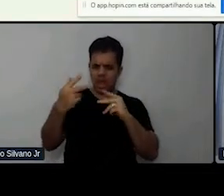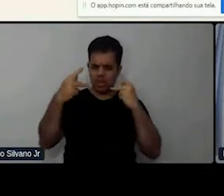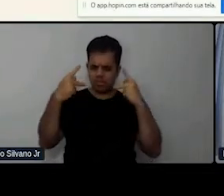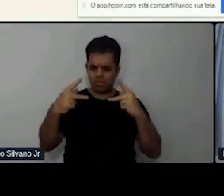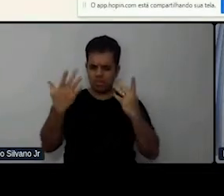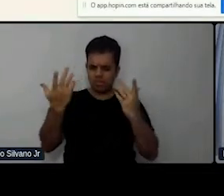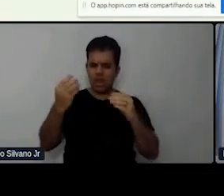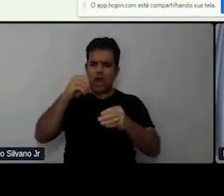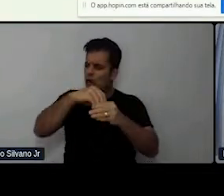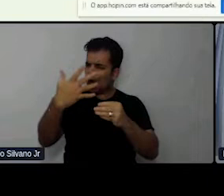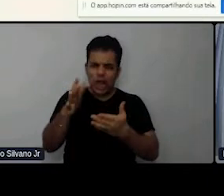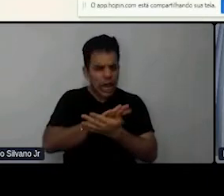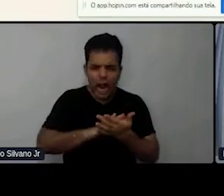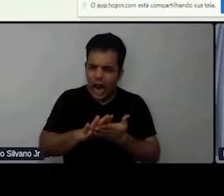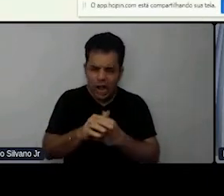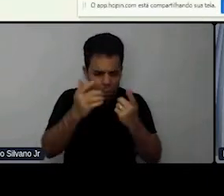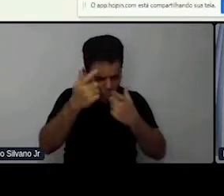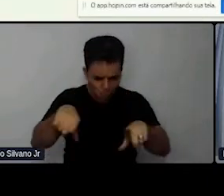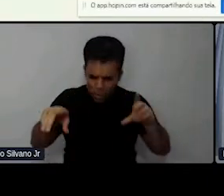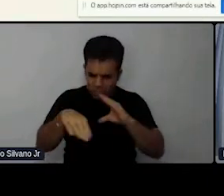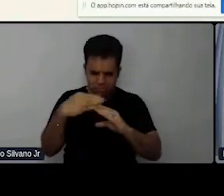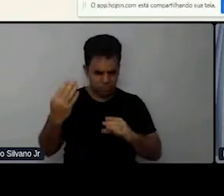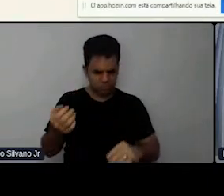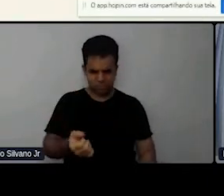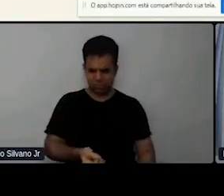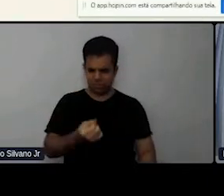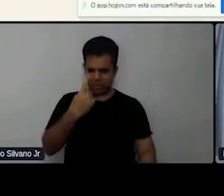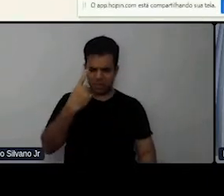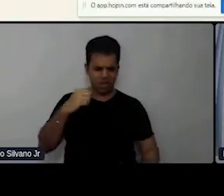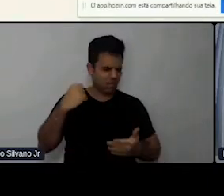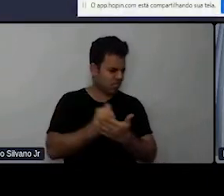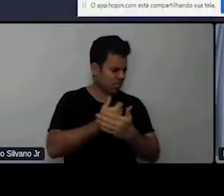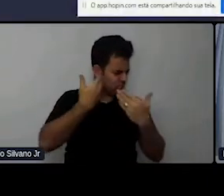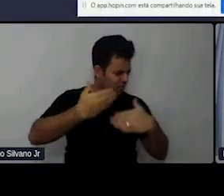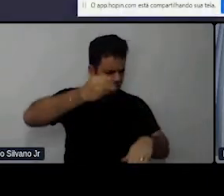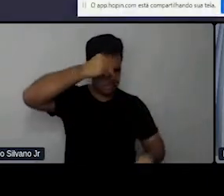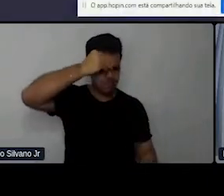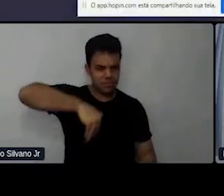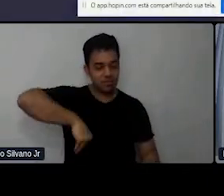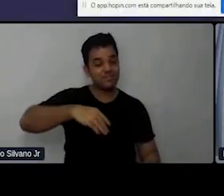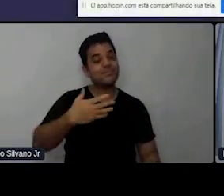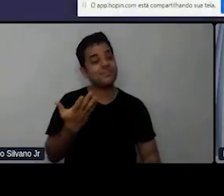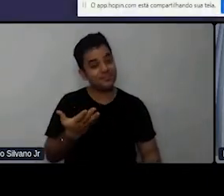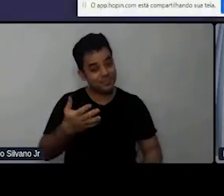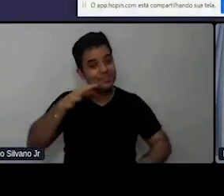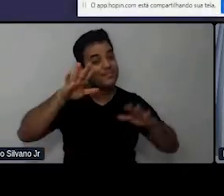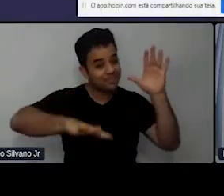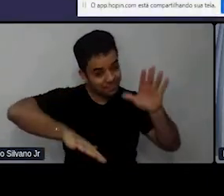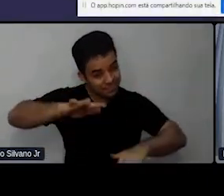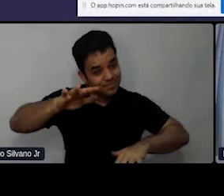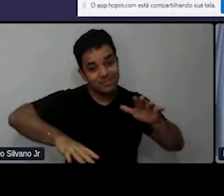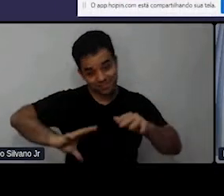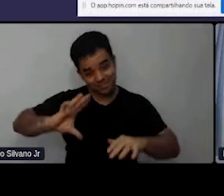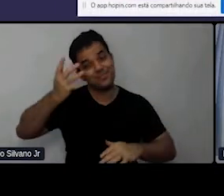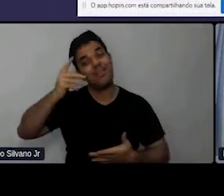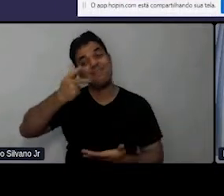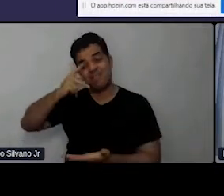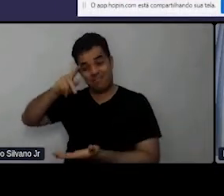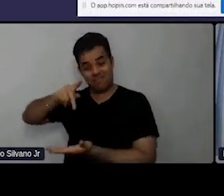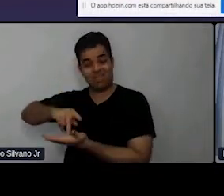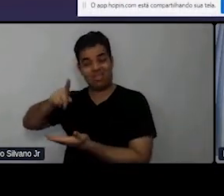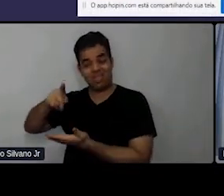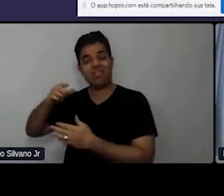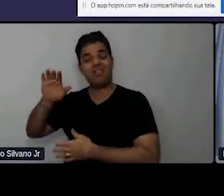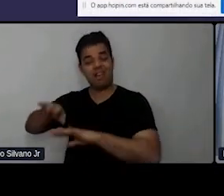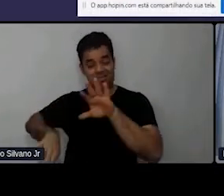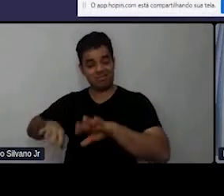Com certeza você vai ficar bem frustrada. Com isso acontece basicamente com muitas pessoas que